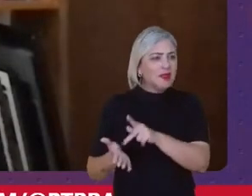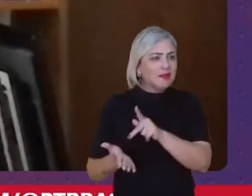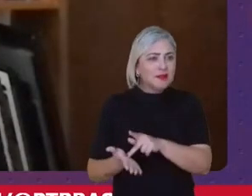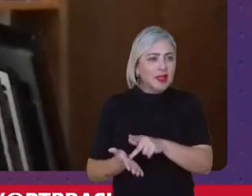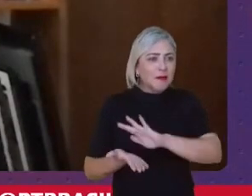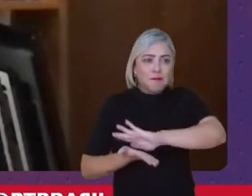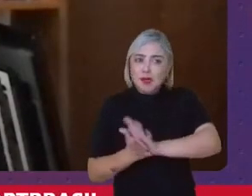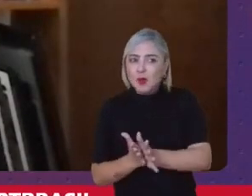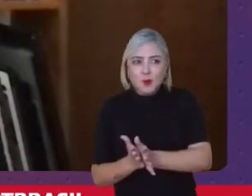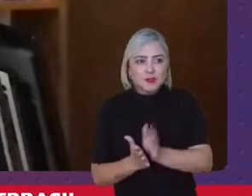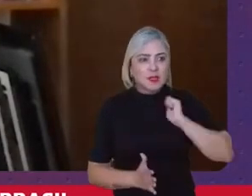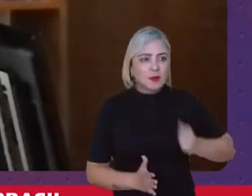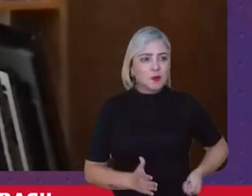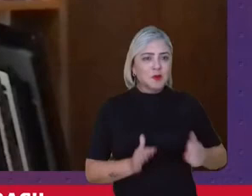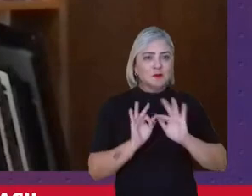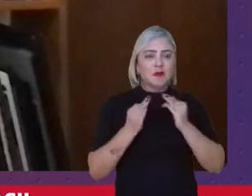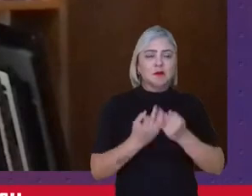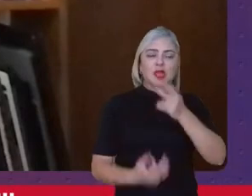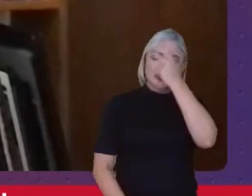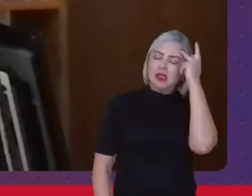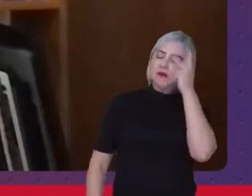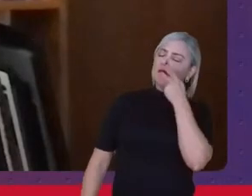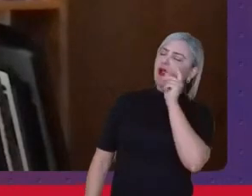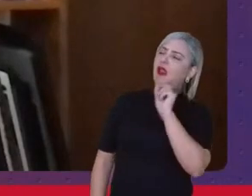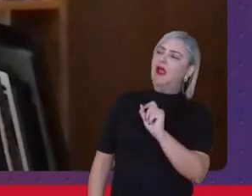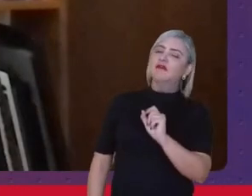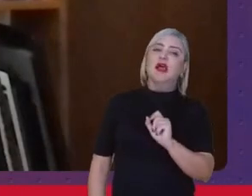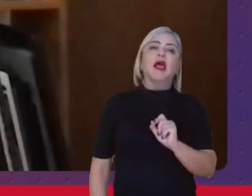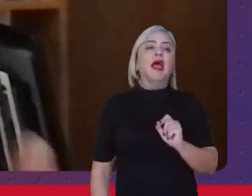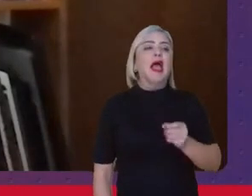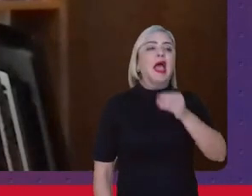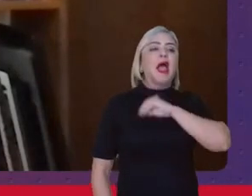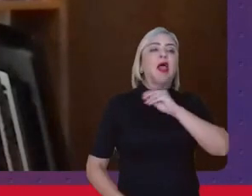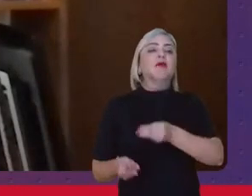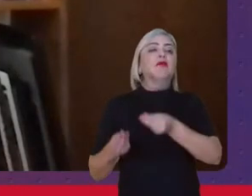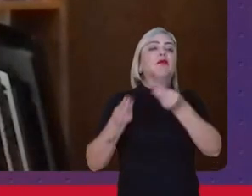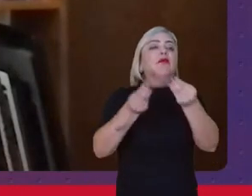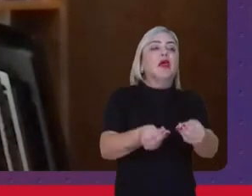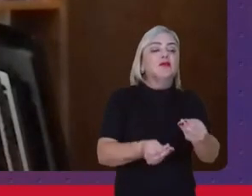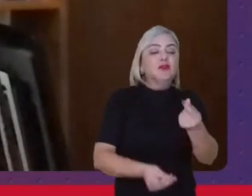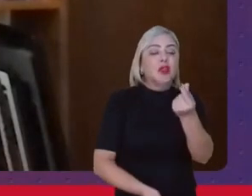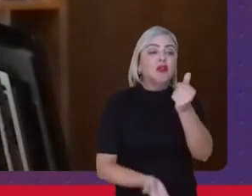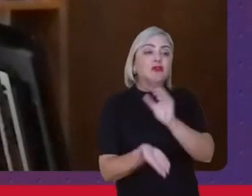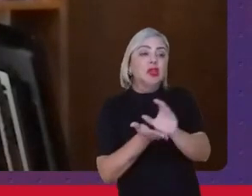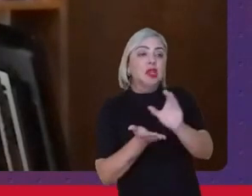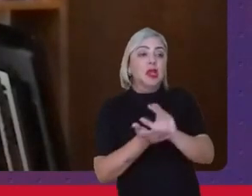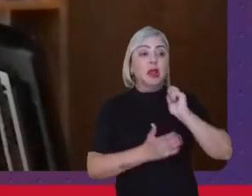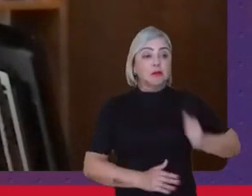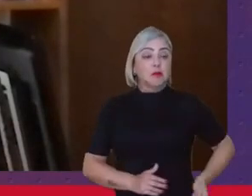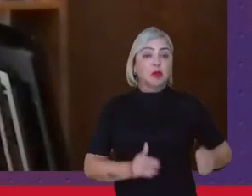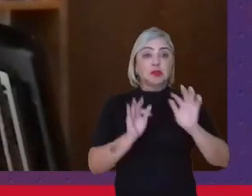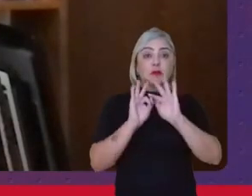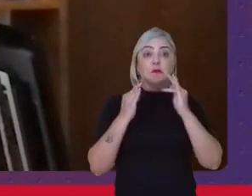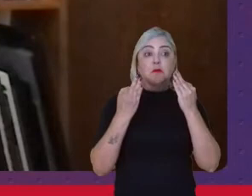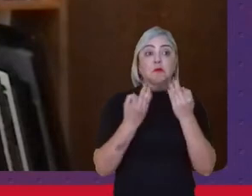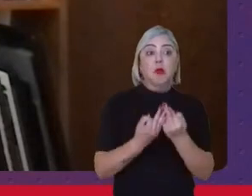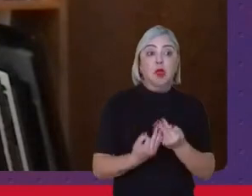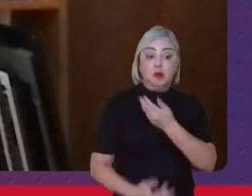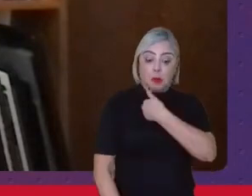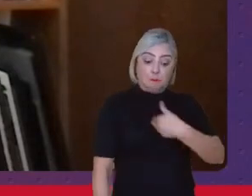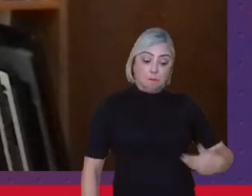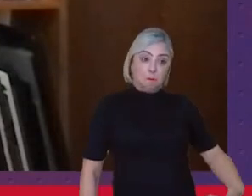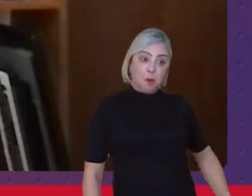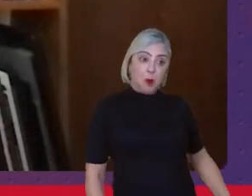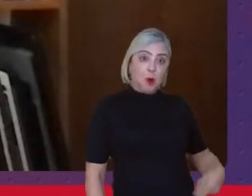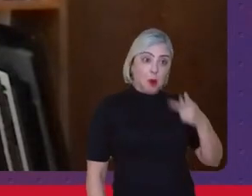era preconceito mesmo. Então, o que as pessoas diziam? Vai dar dinheiro do Bolsa Família, dinheiro